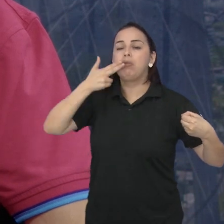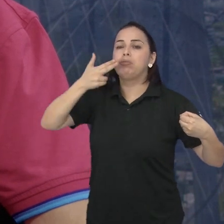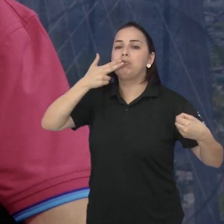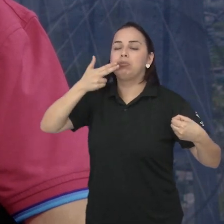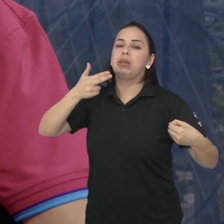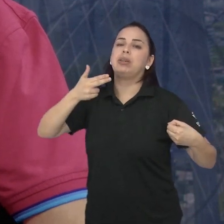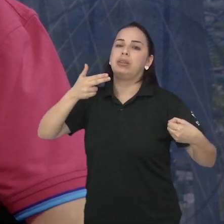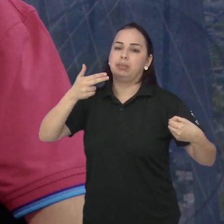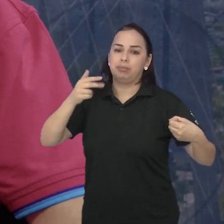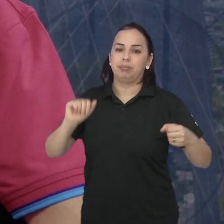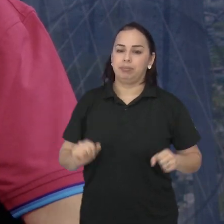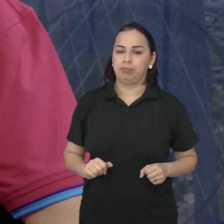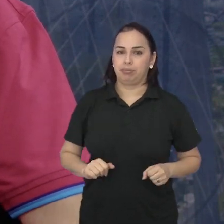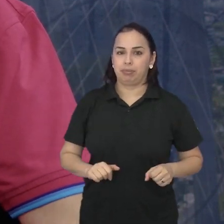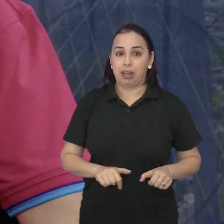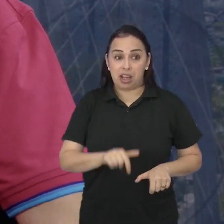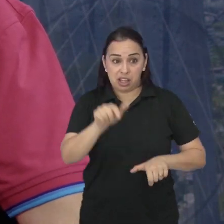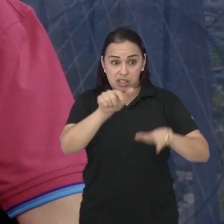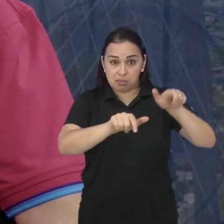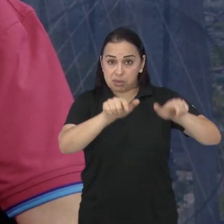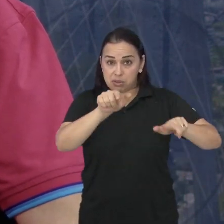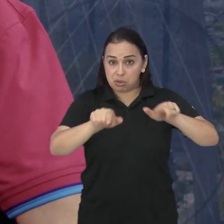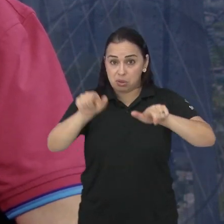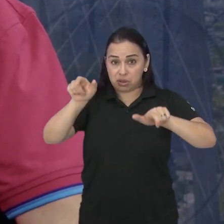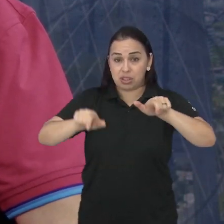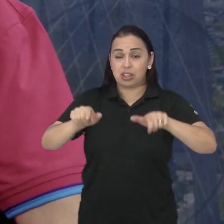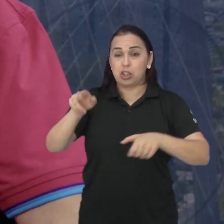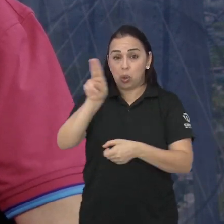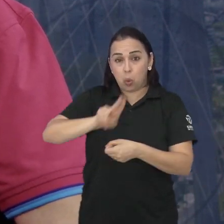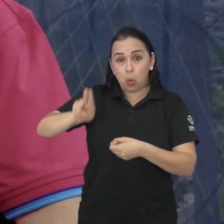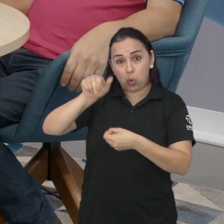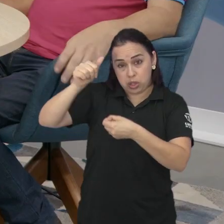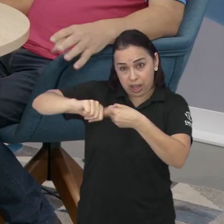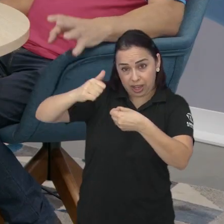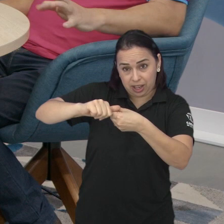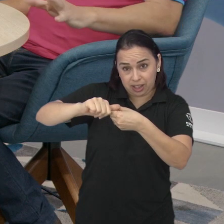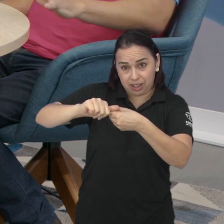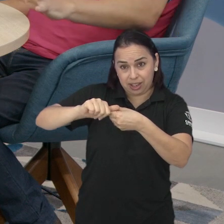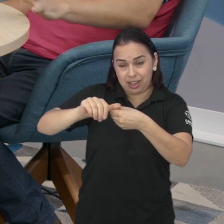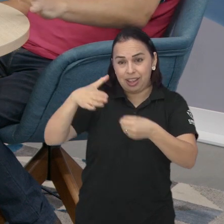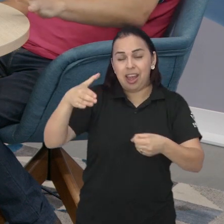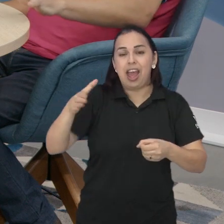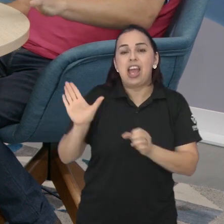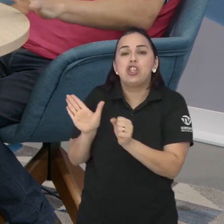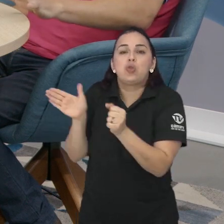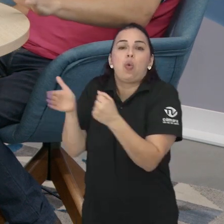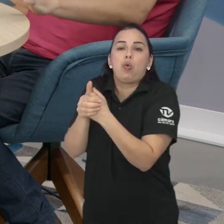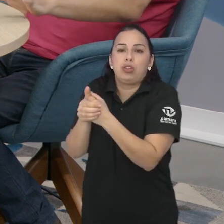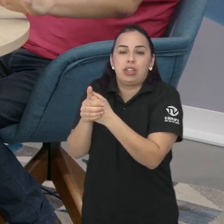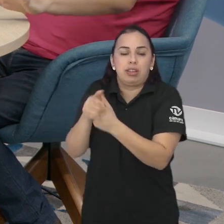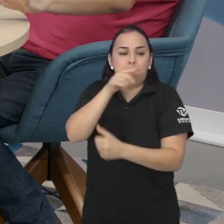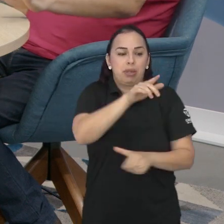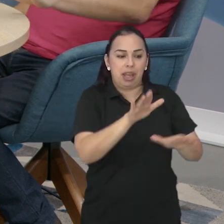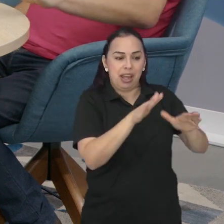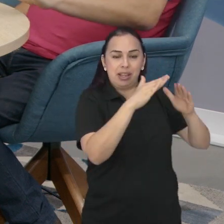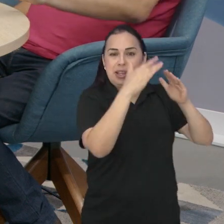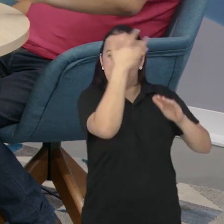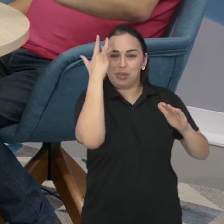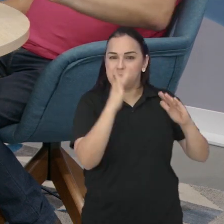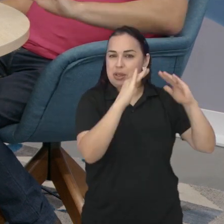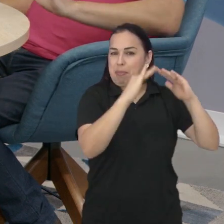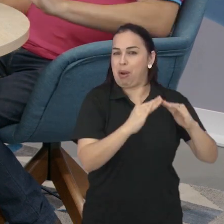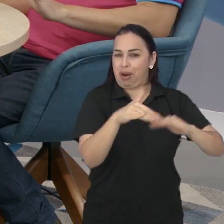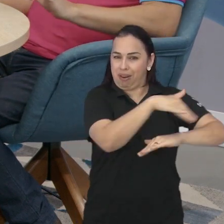rua evita. O craqueiro não é bem visto pela população de rua. O craqueiro, ele vai para o canto. Ele tem até o pré-julgamento dele. Ele